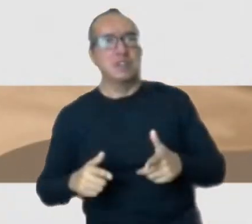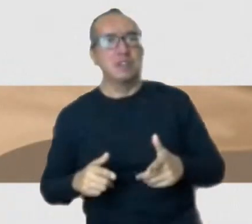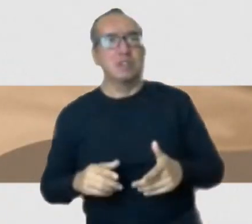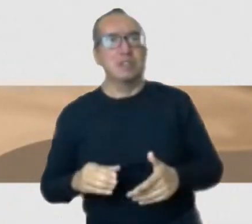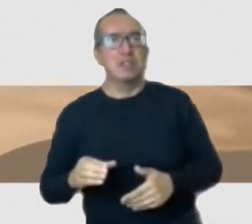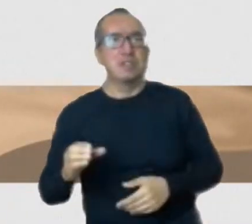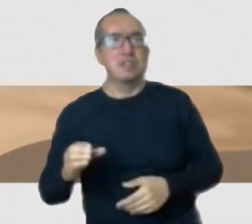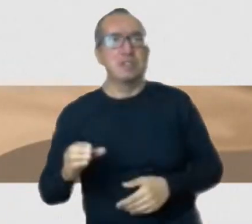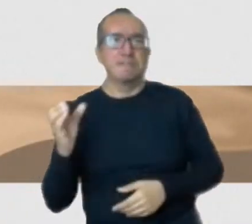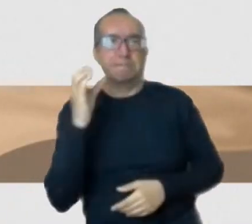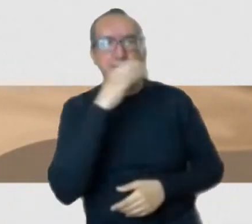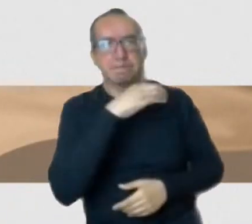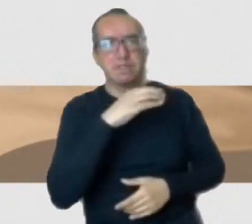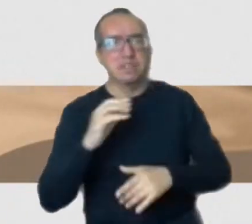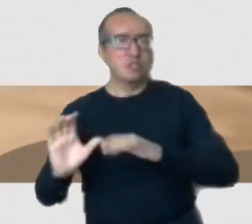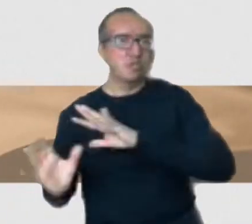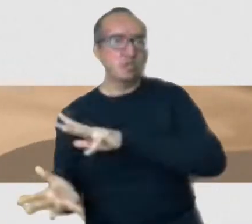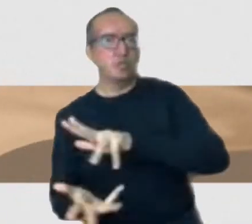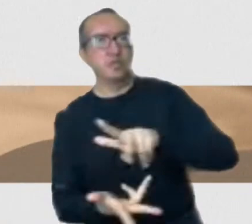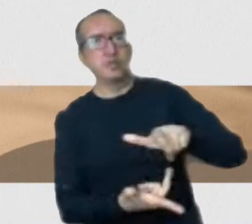o relatório da ONU.